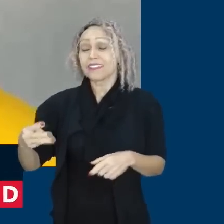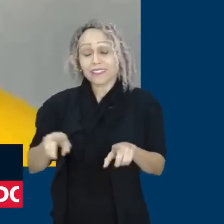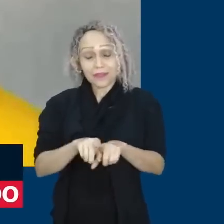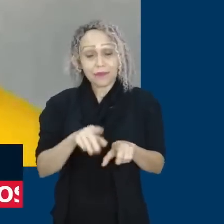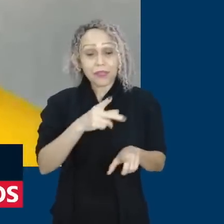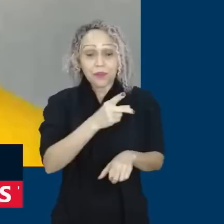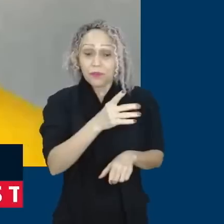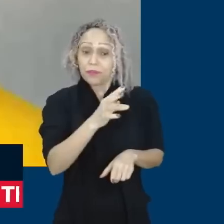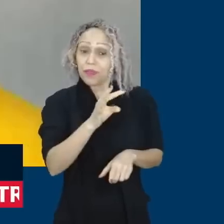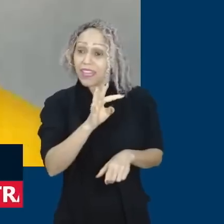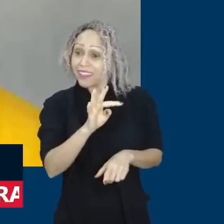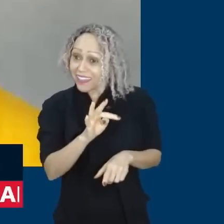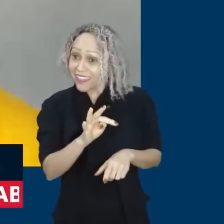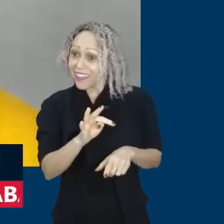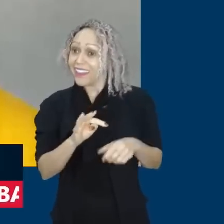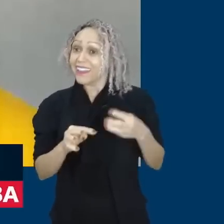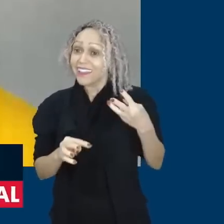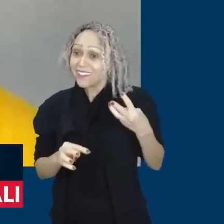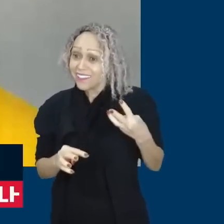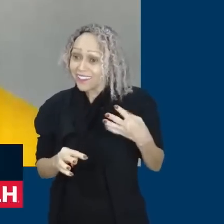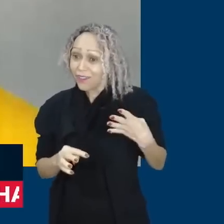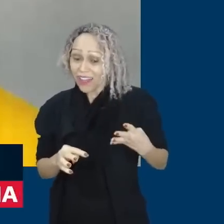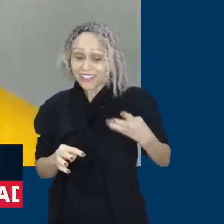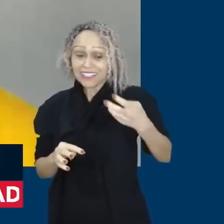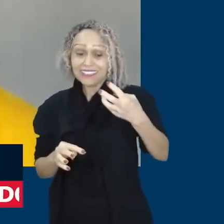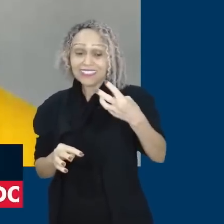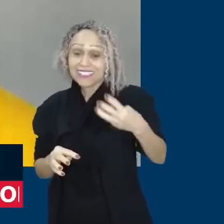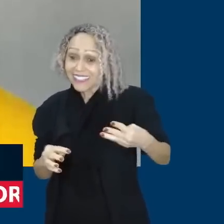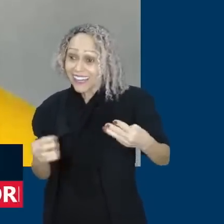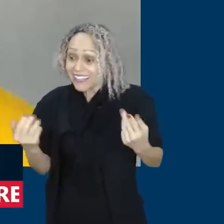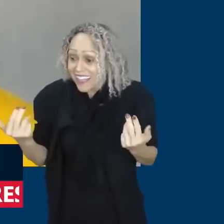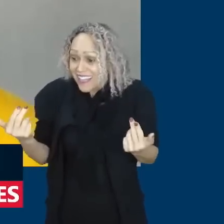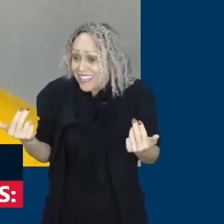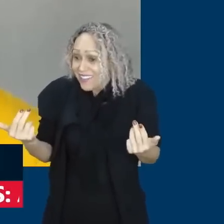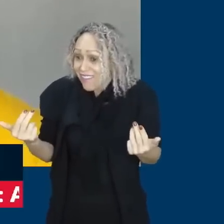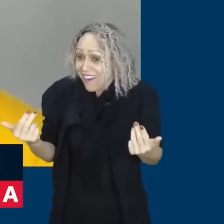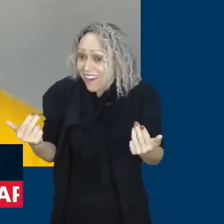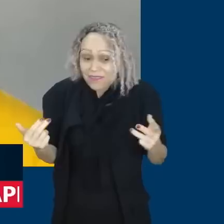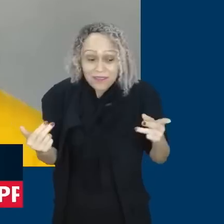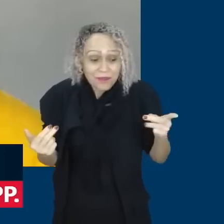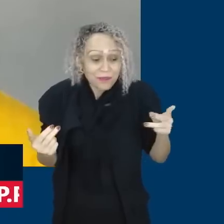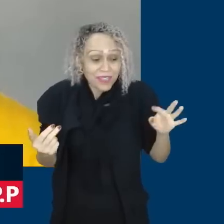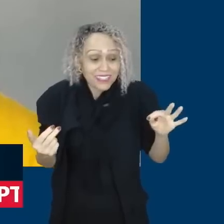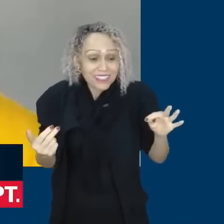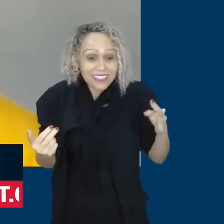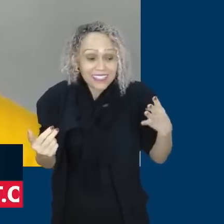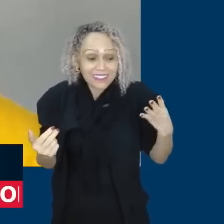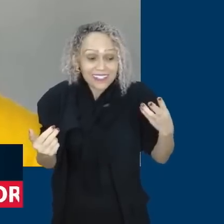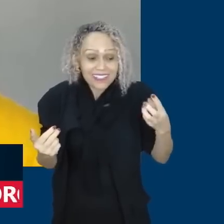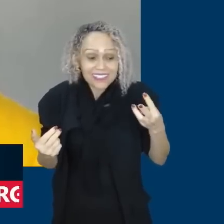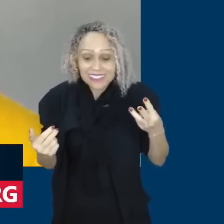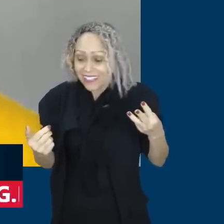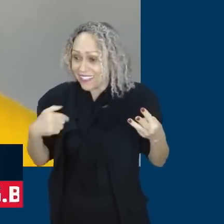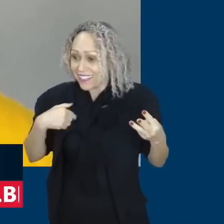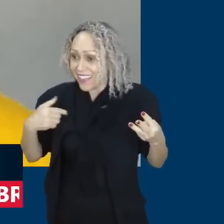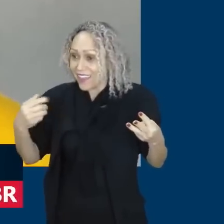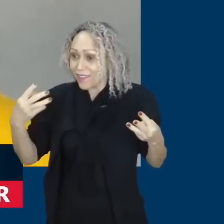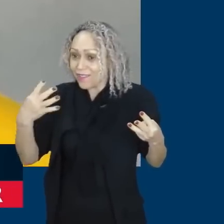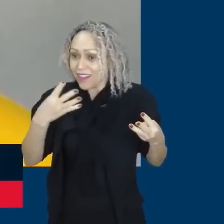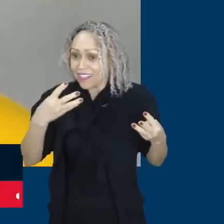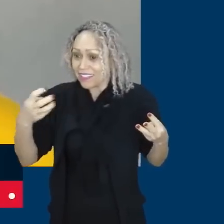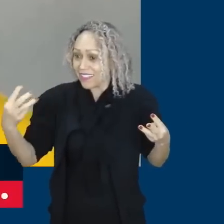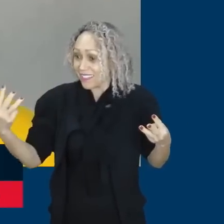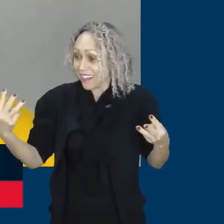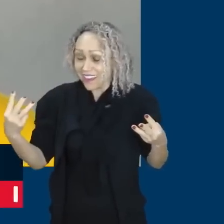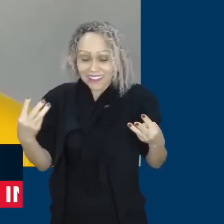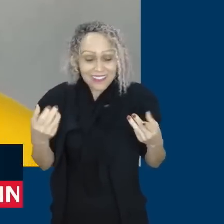faz os seus 43 anos, e eu tenho a mesma idade do PT. A partir disso, eu sempre tive